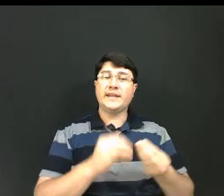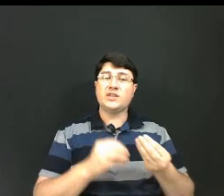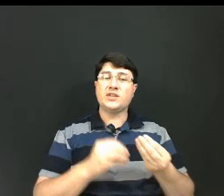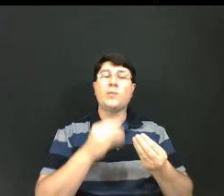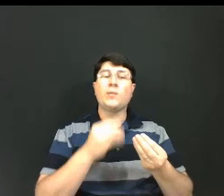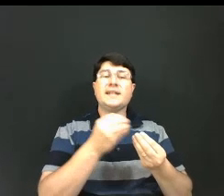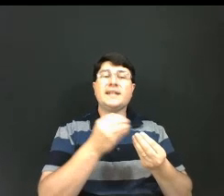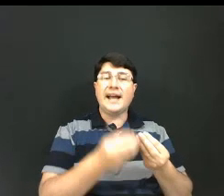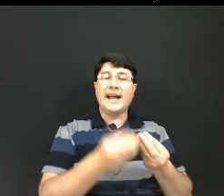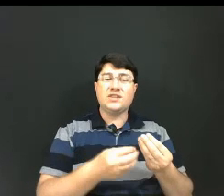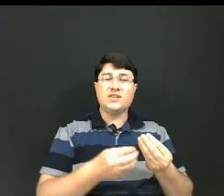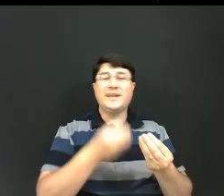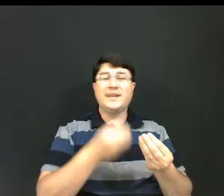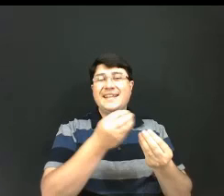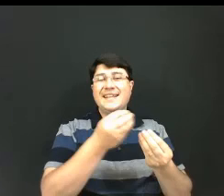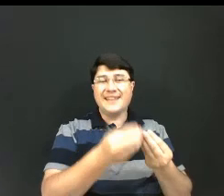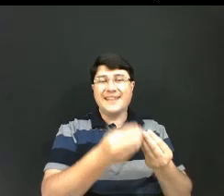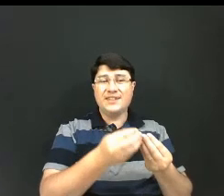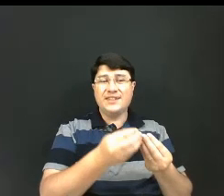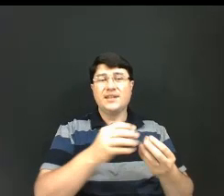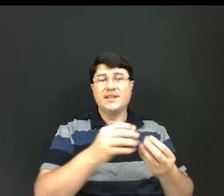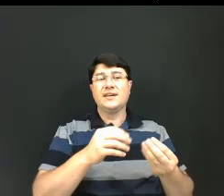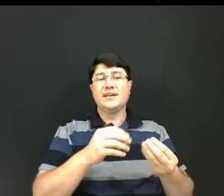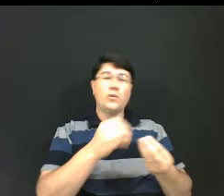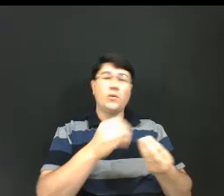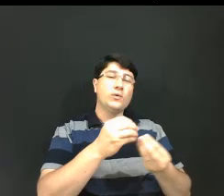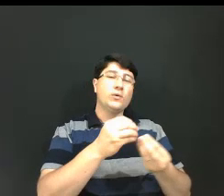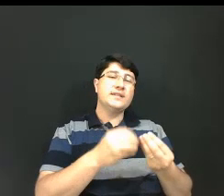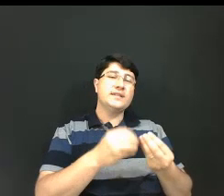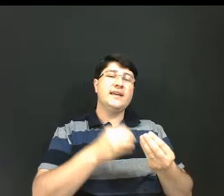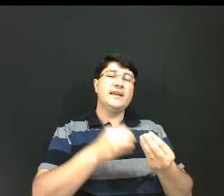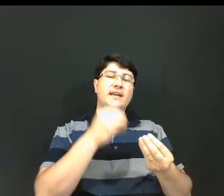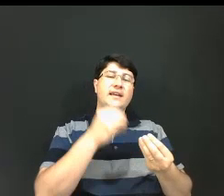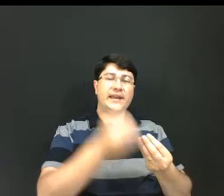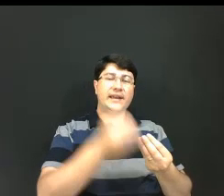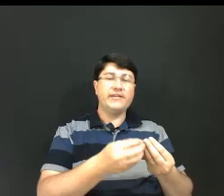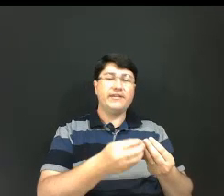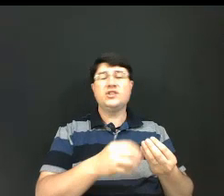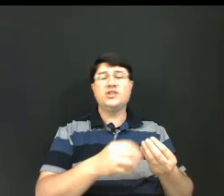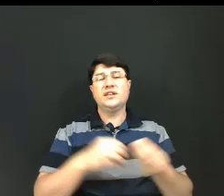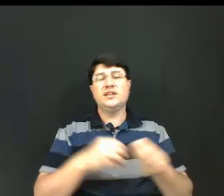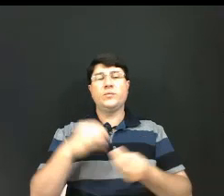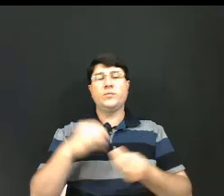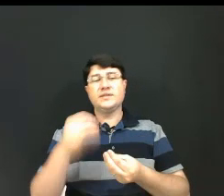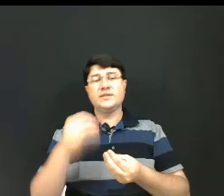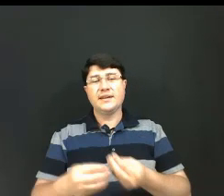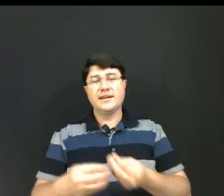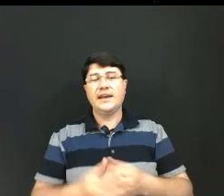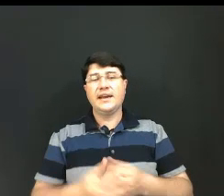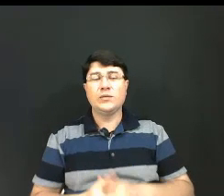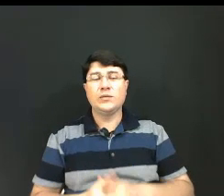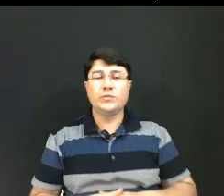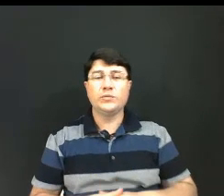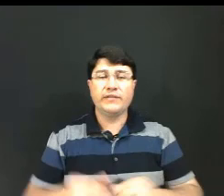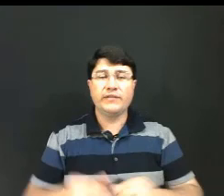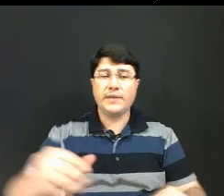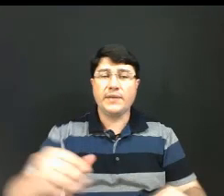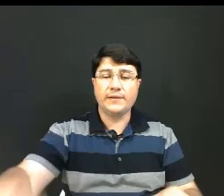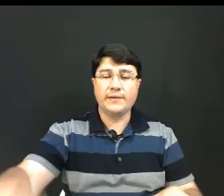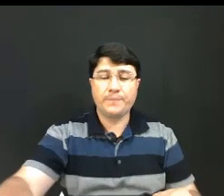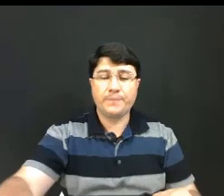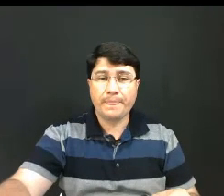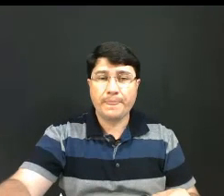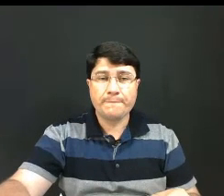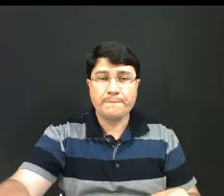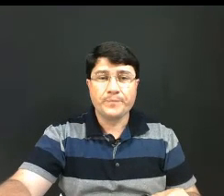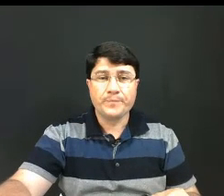uma propriedade, uma qualidade, uma identidade, como a luz, né? Era verde, e depois ela mudou para